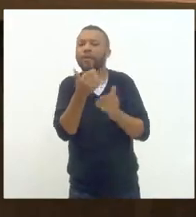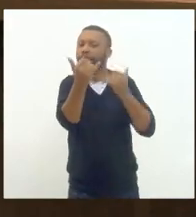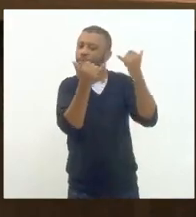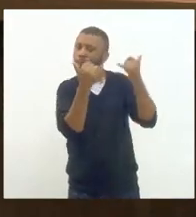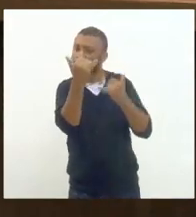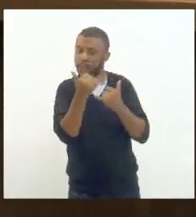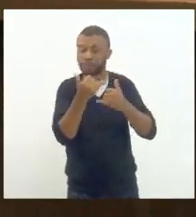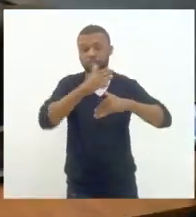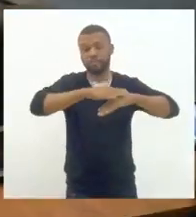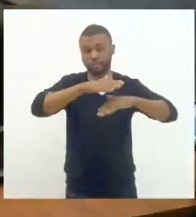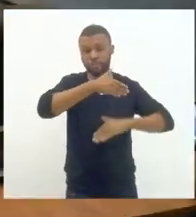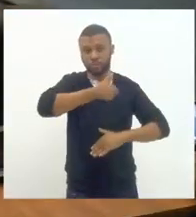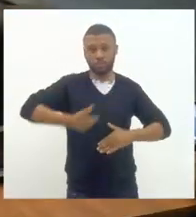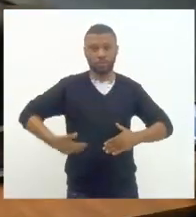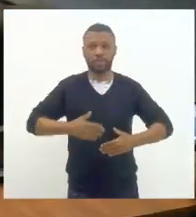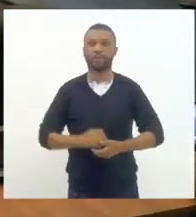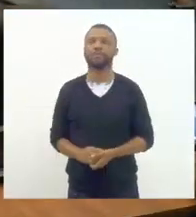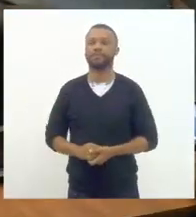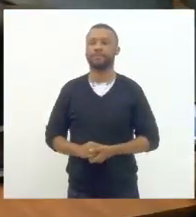pelo governo.